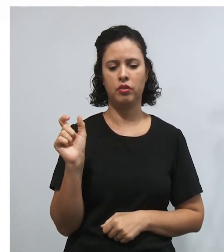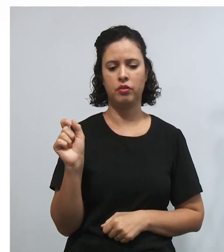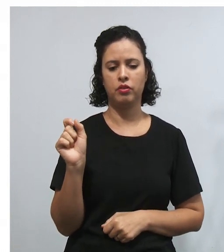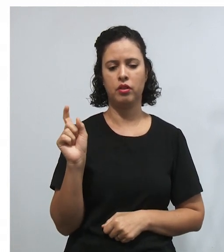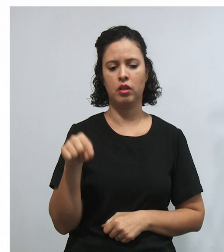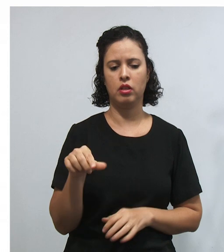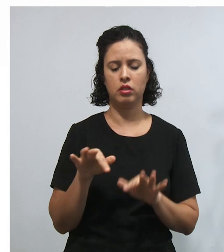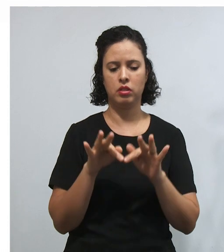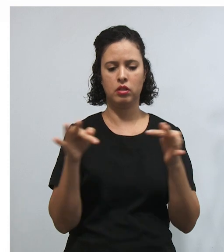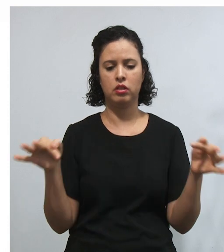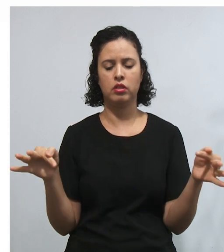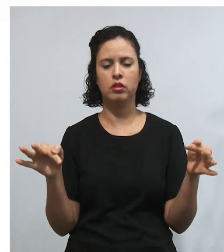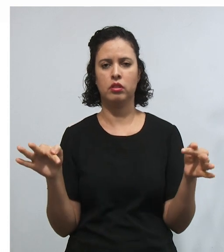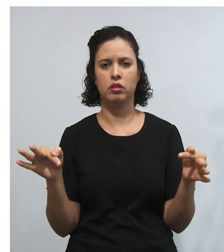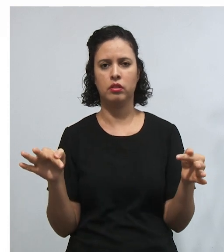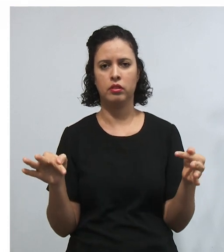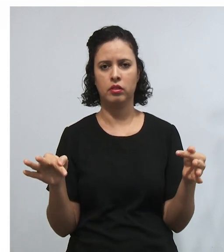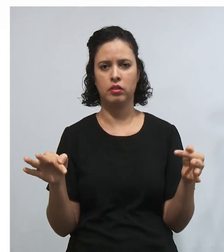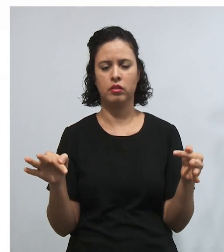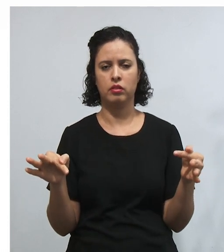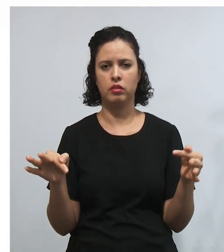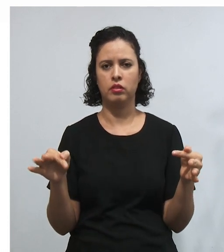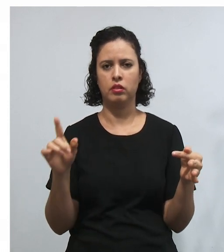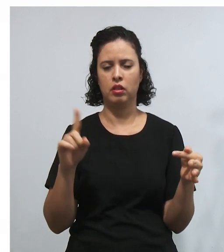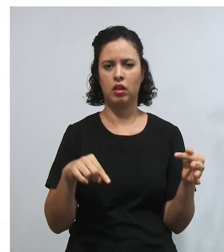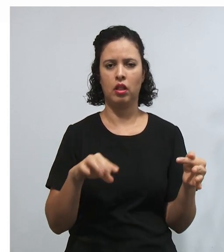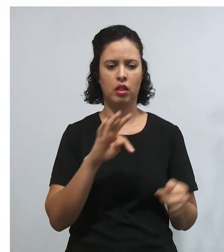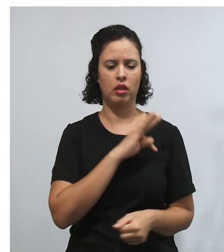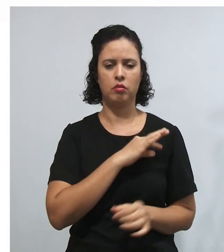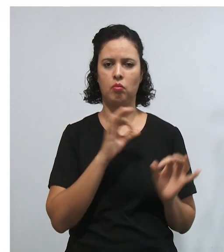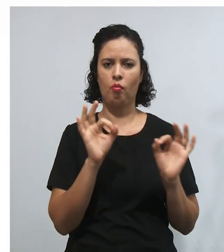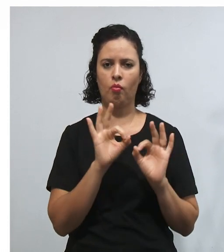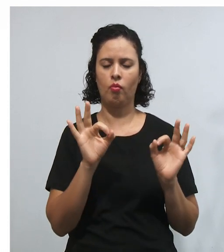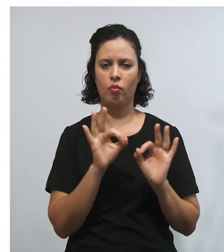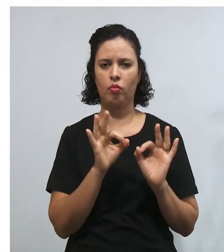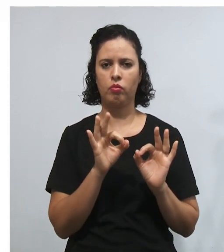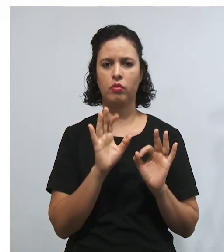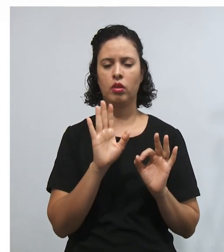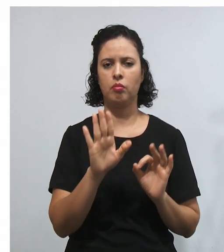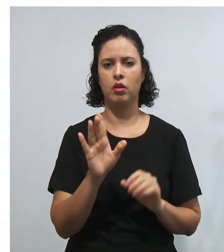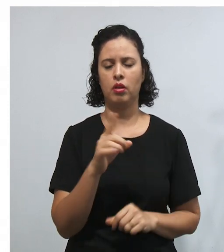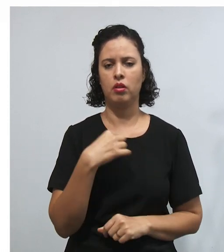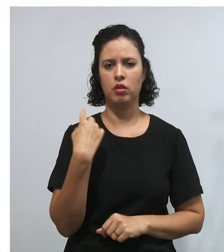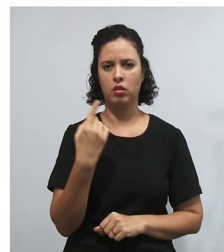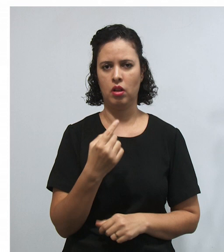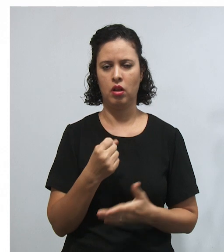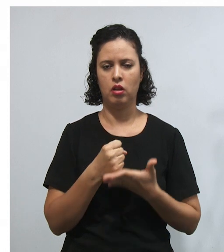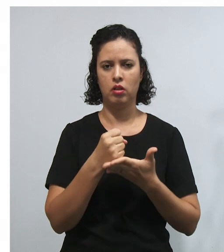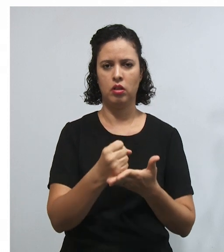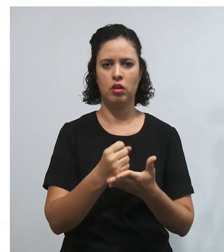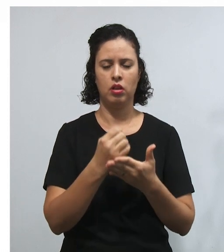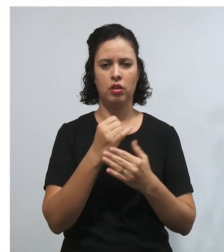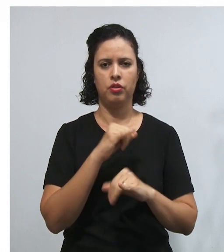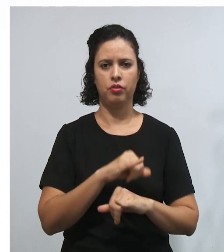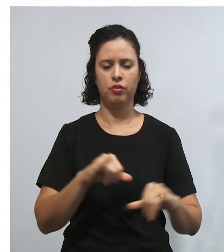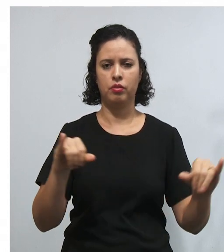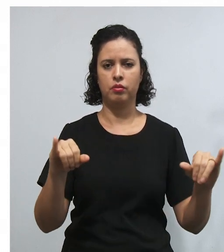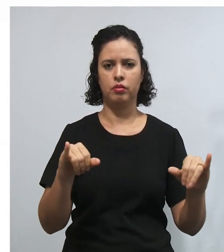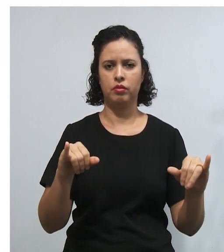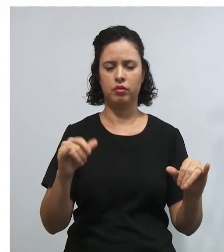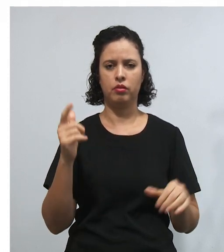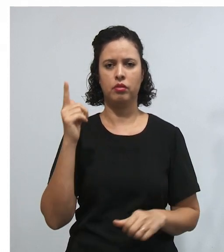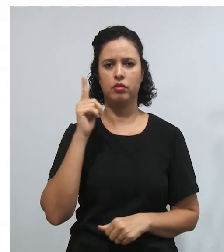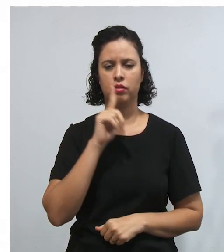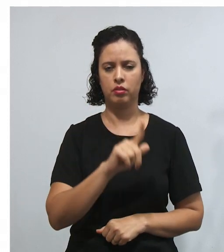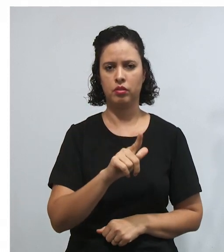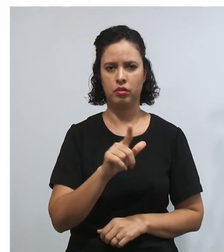mais simples, uma forma mais, não muito técnica, eu poderia dizer. Mas quando a gente leva essa informação, de fato,